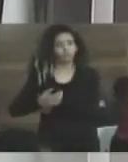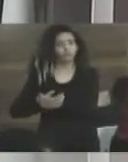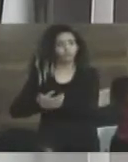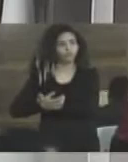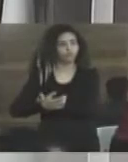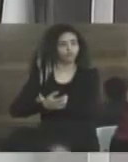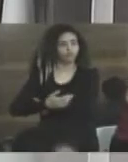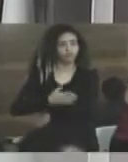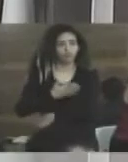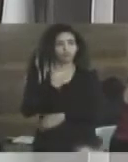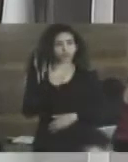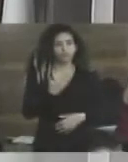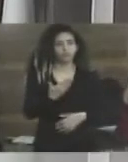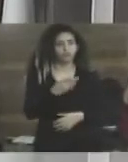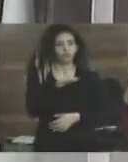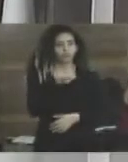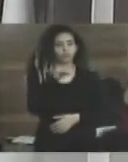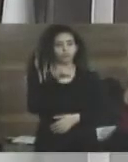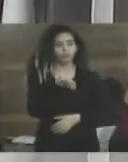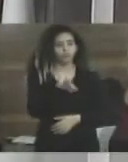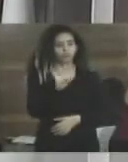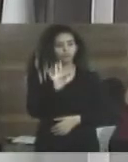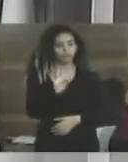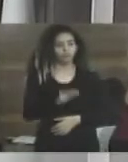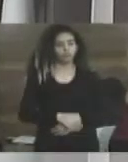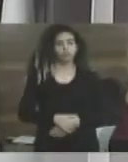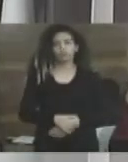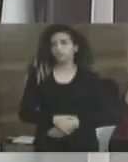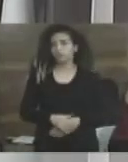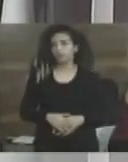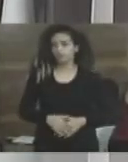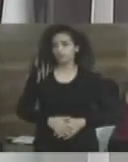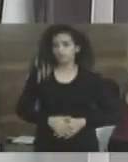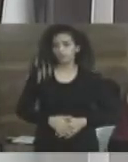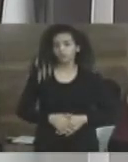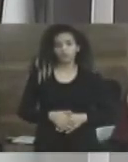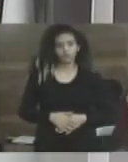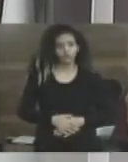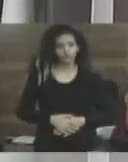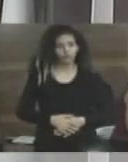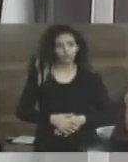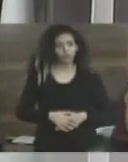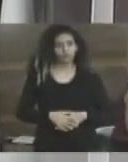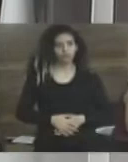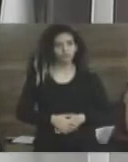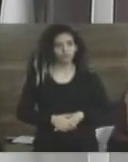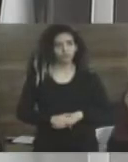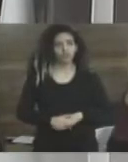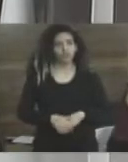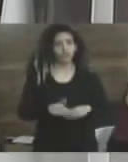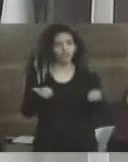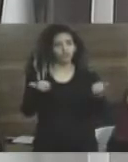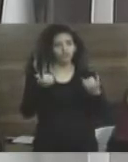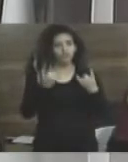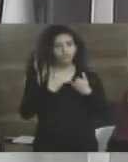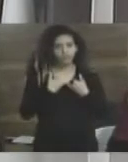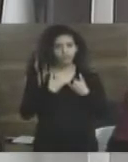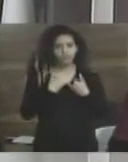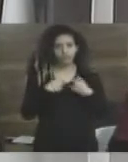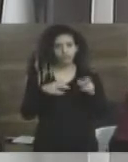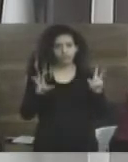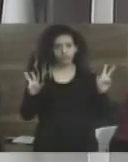solicito ao Departamento Nacional de Infraestrutura e Transporte, o DENIT, informações sobre